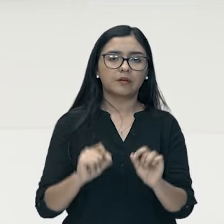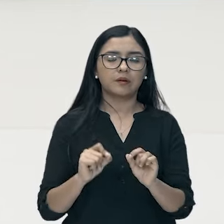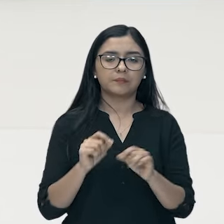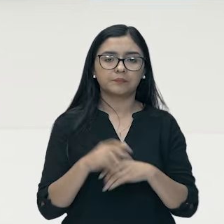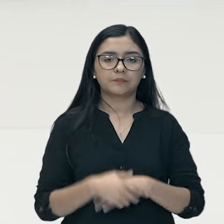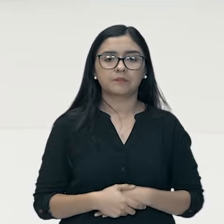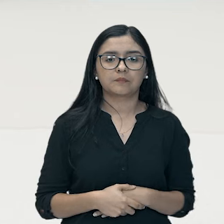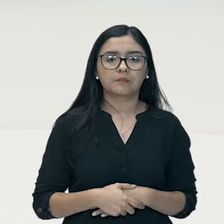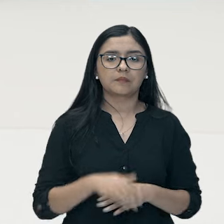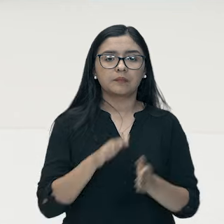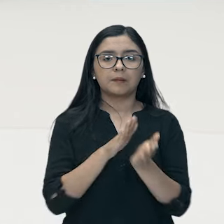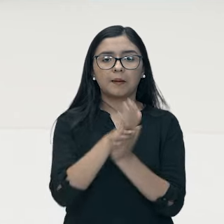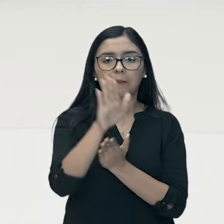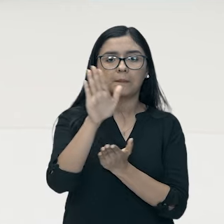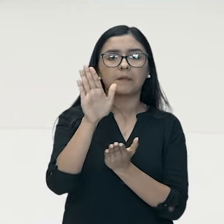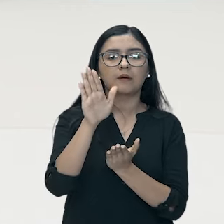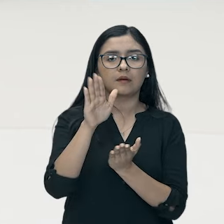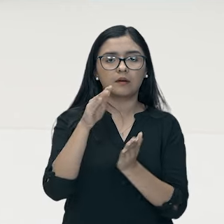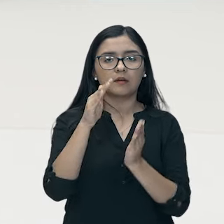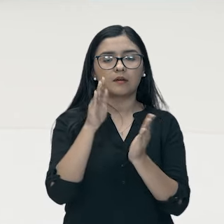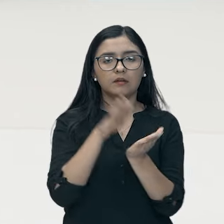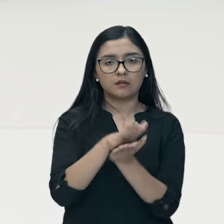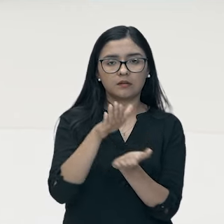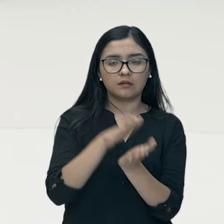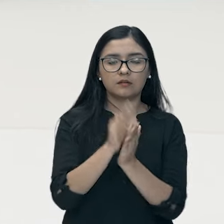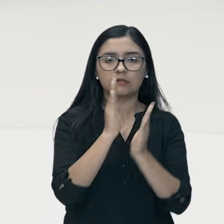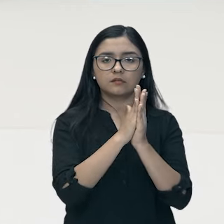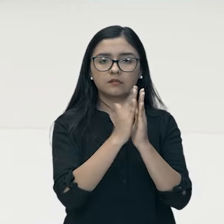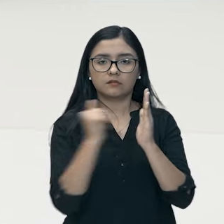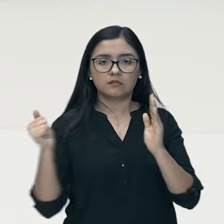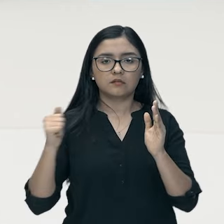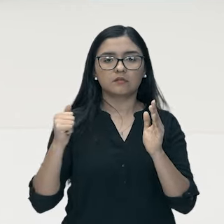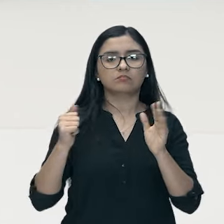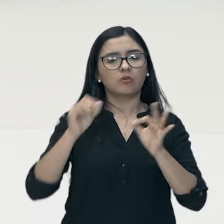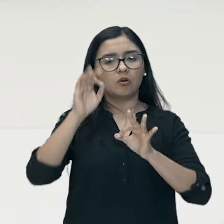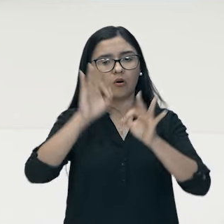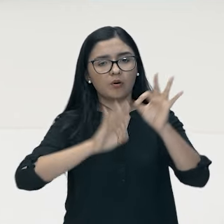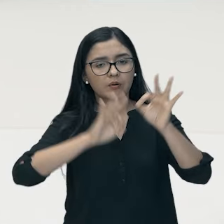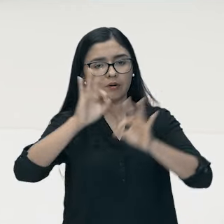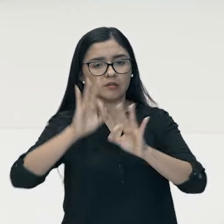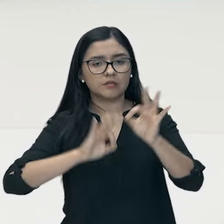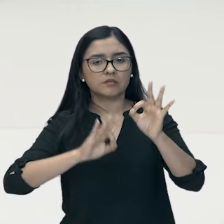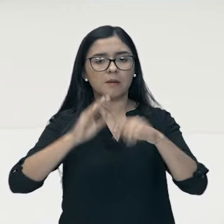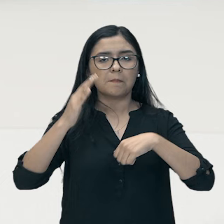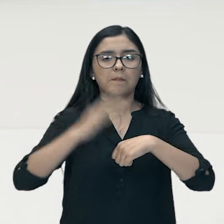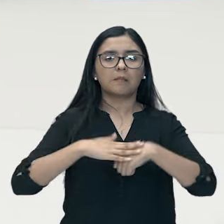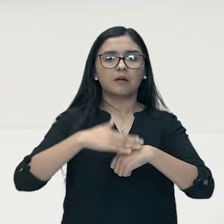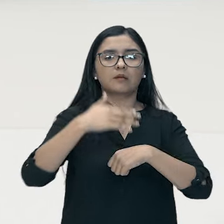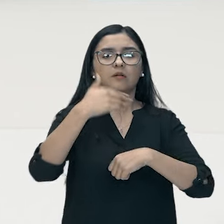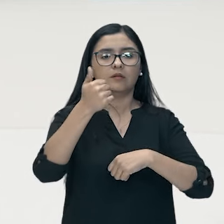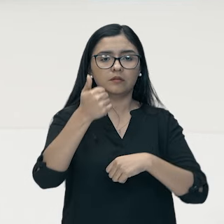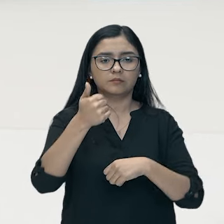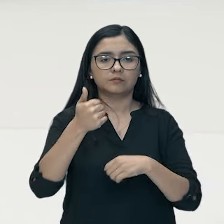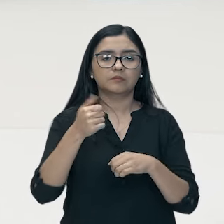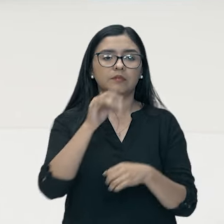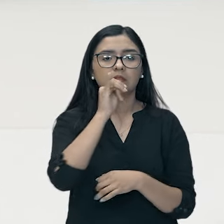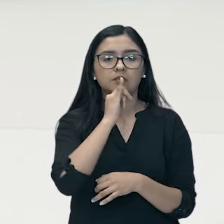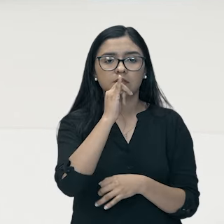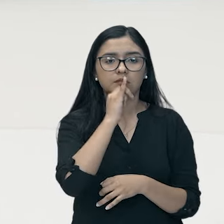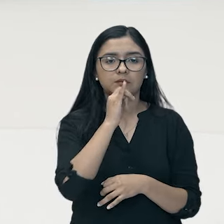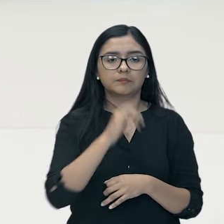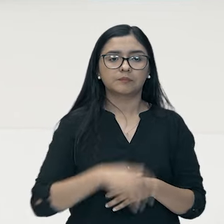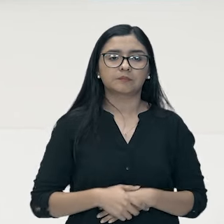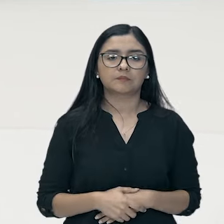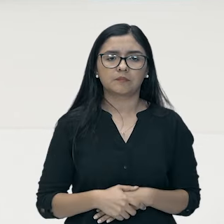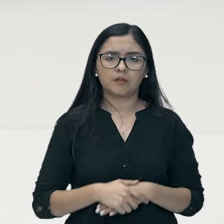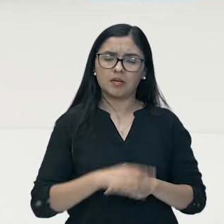D estilo a aperfeiçoar aprimorar então a estilização é assim ó eu achei